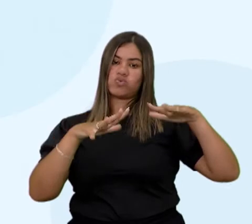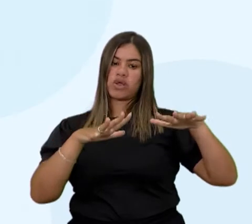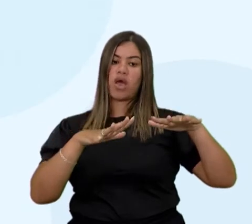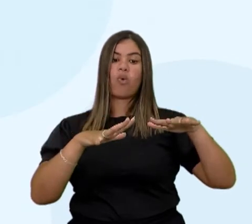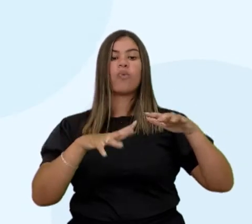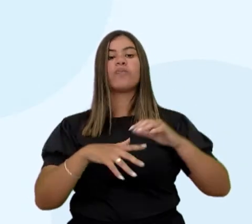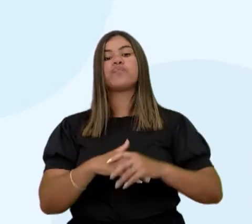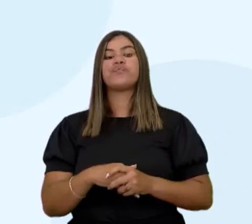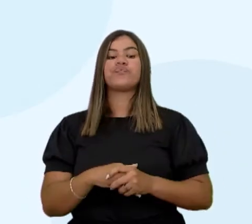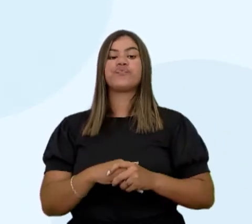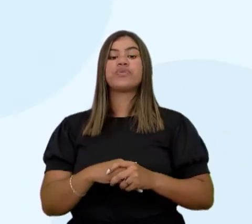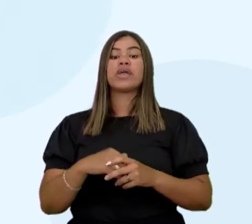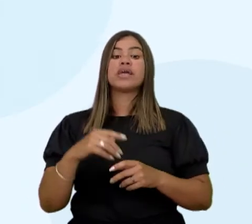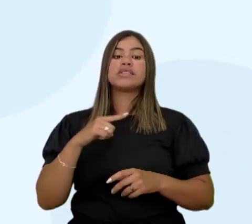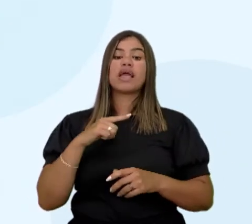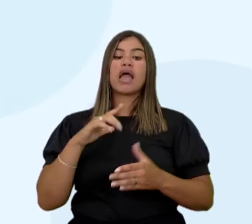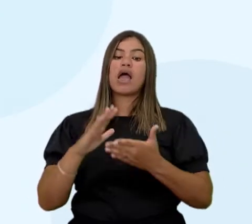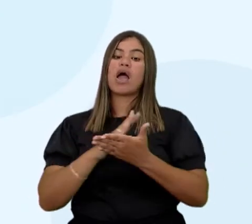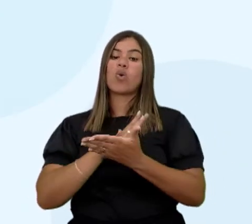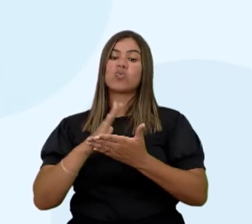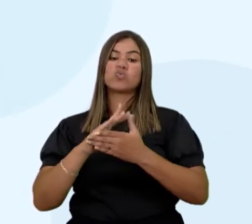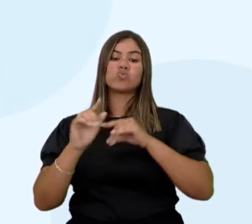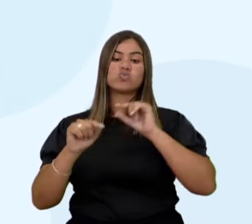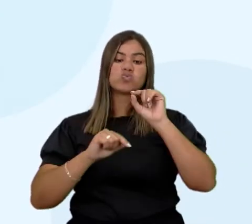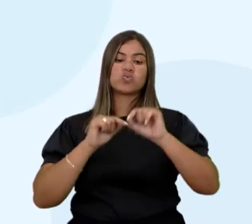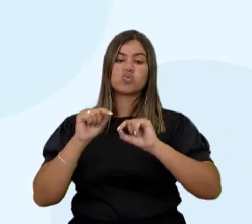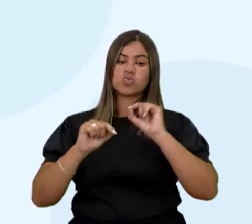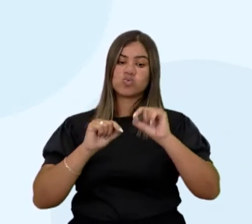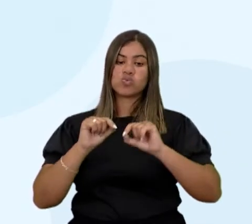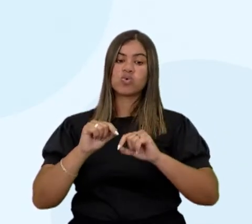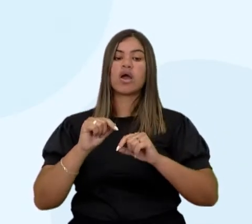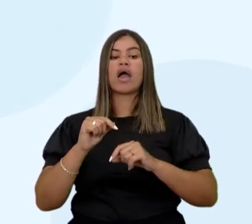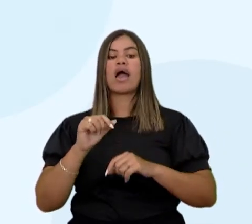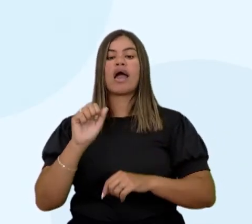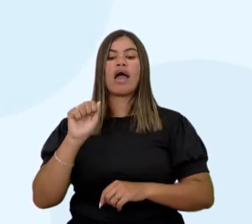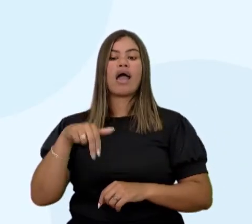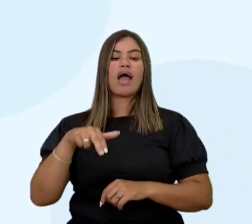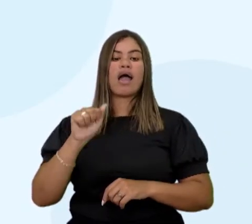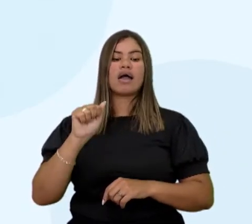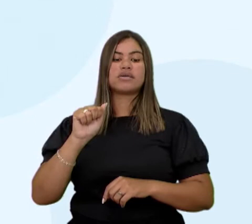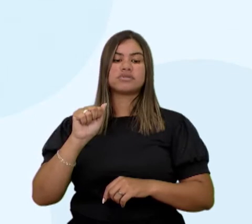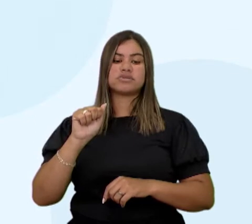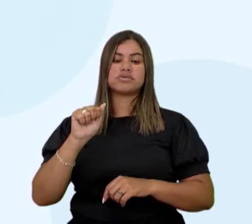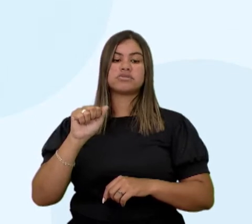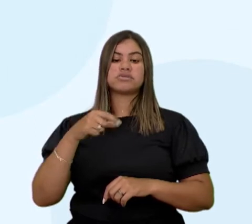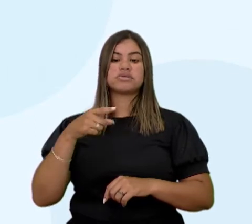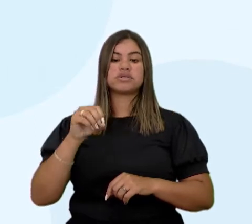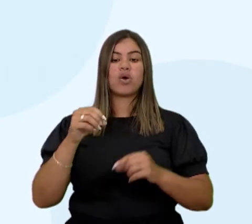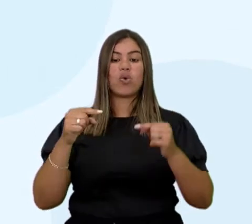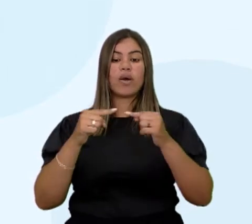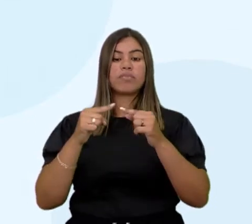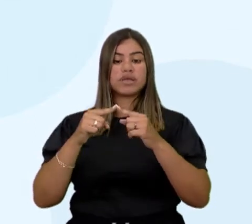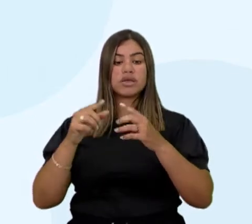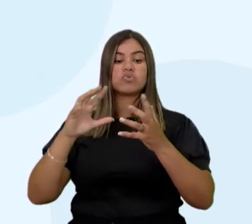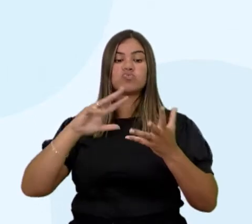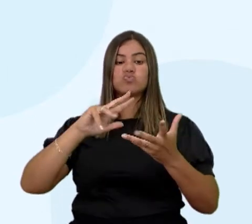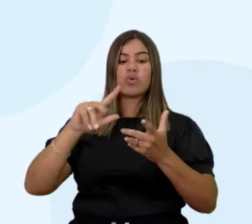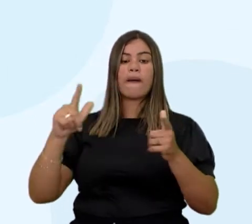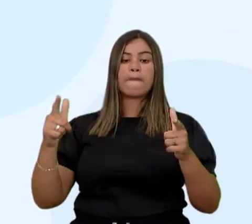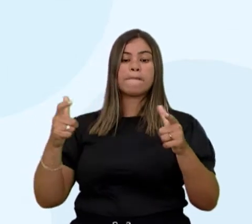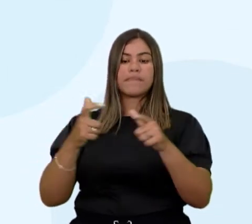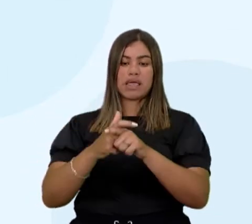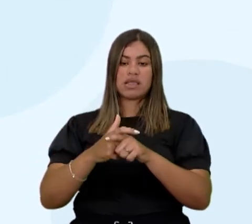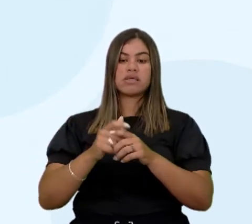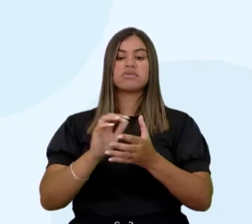denominados planetas anão, Plutão, Ceres, o Makemake, o Haumea e o Eris, e seus satélites, bem como